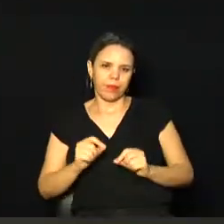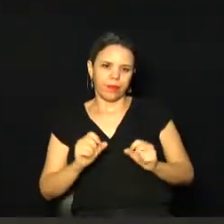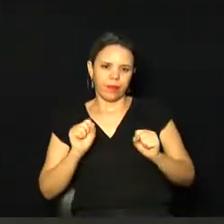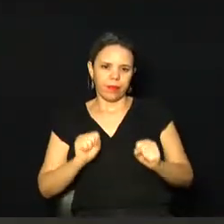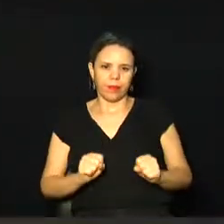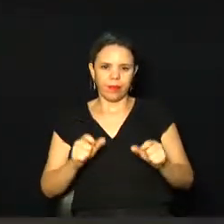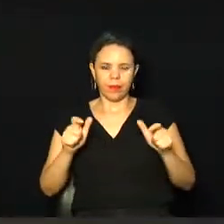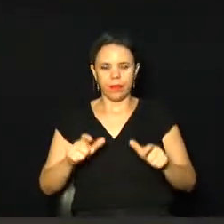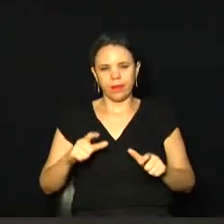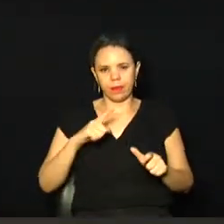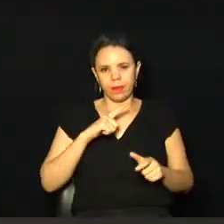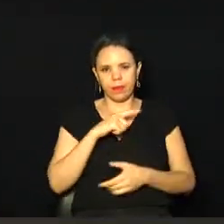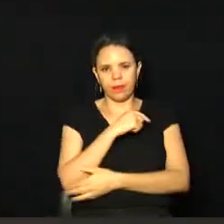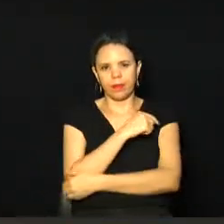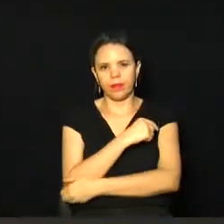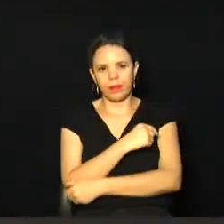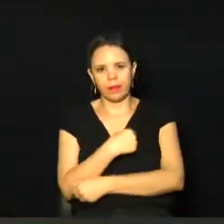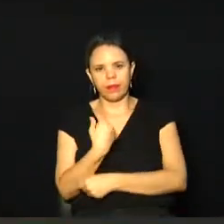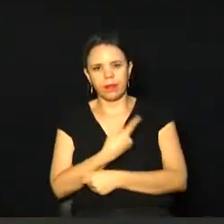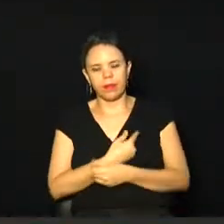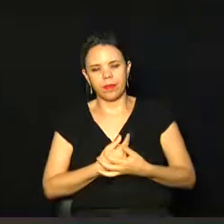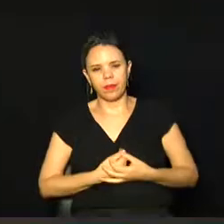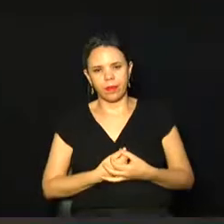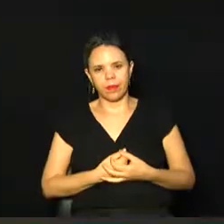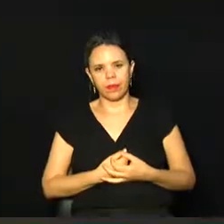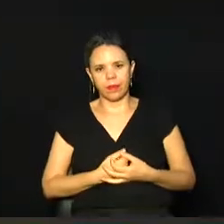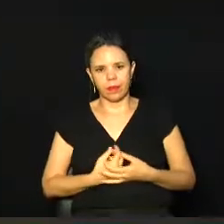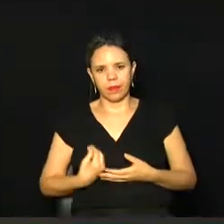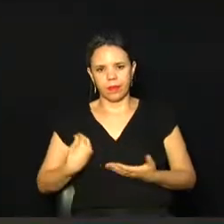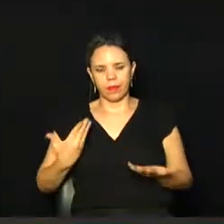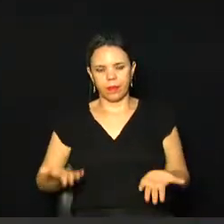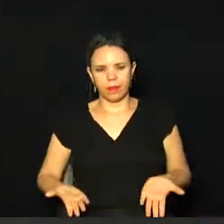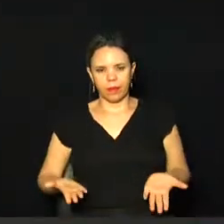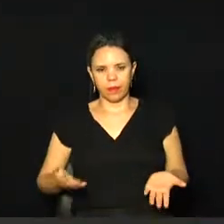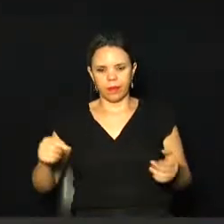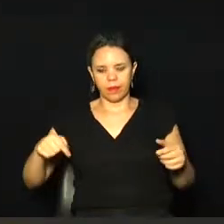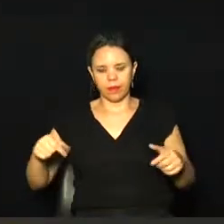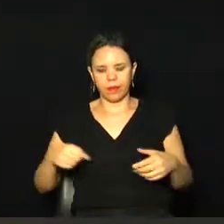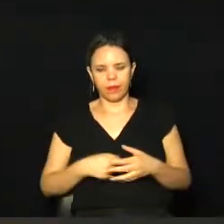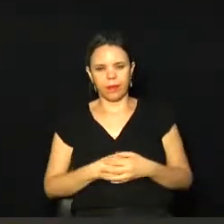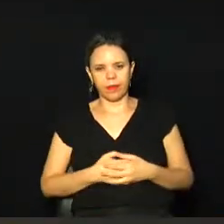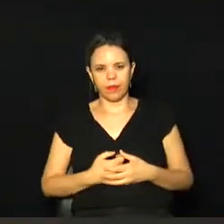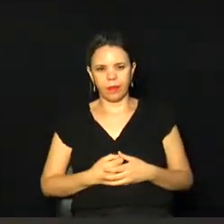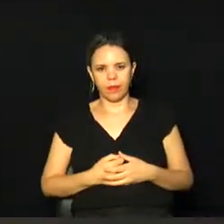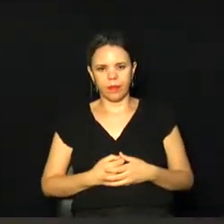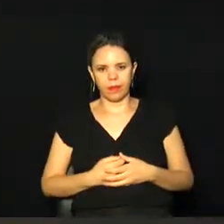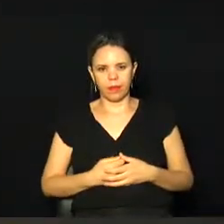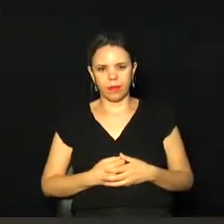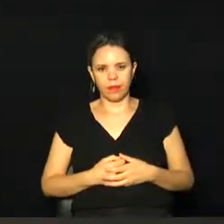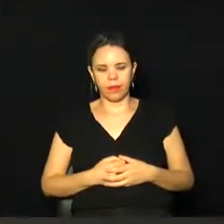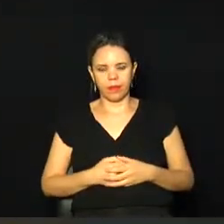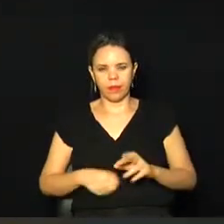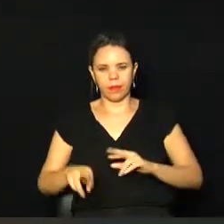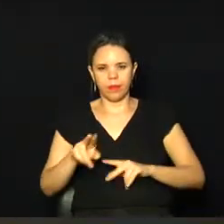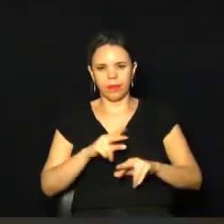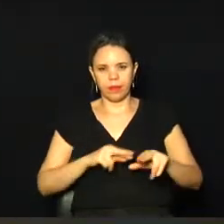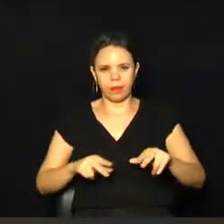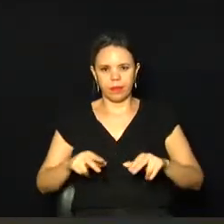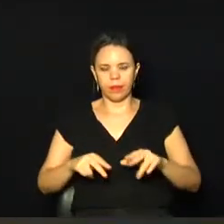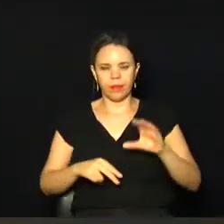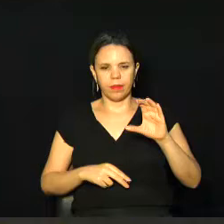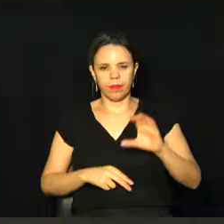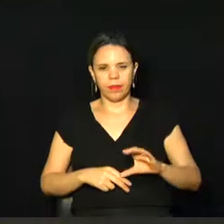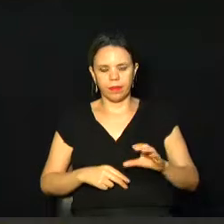que o lugar existencial nosso, de quem está aqui nessa sala, e de diversos dos nossos cidadãos